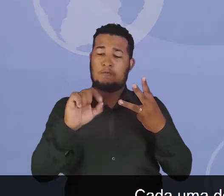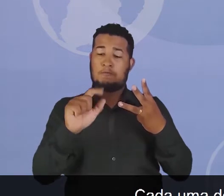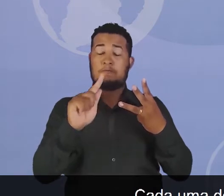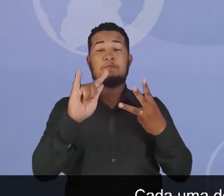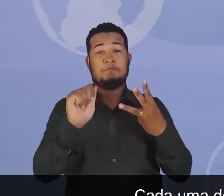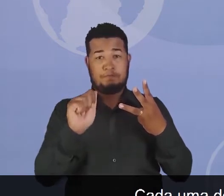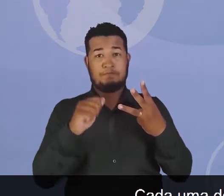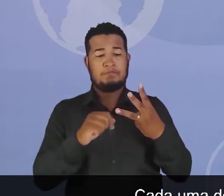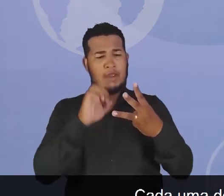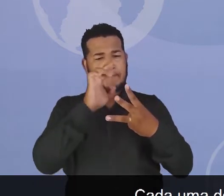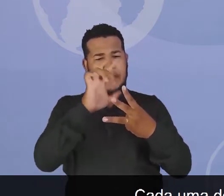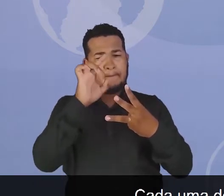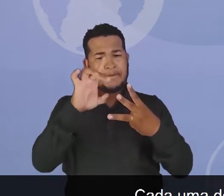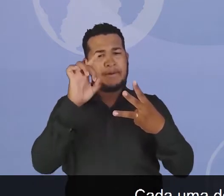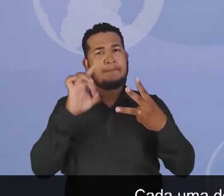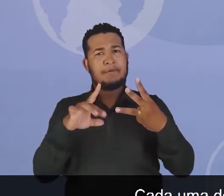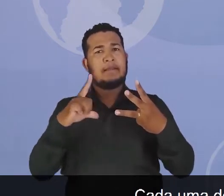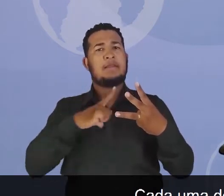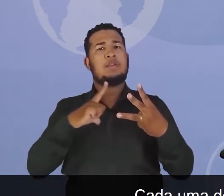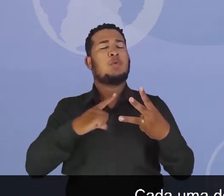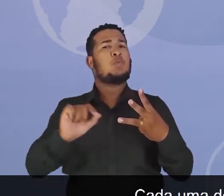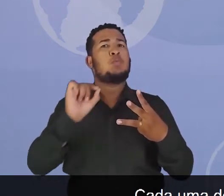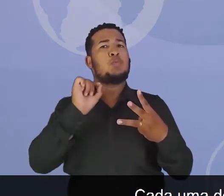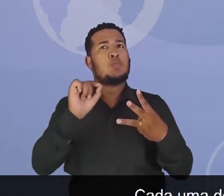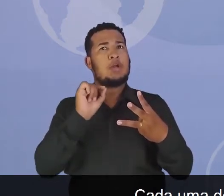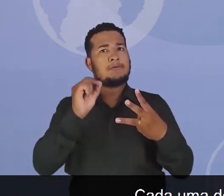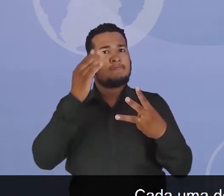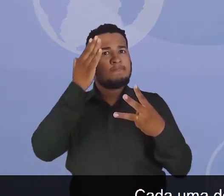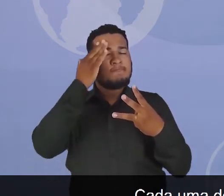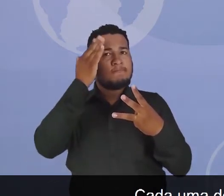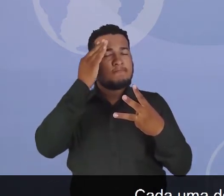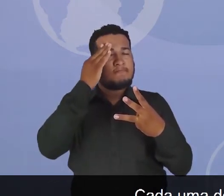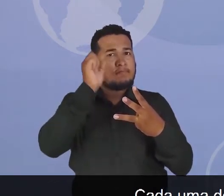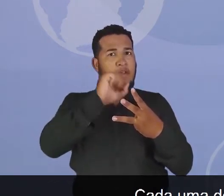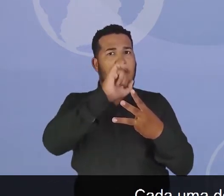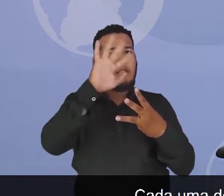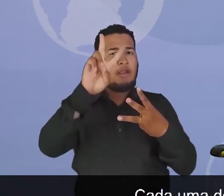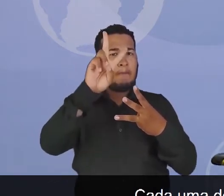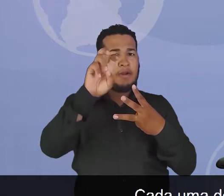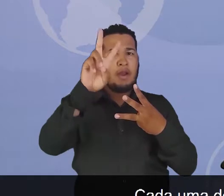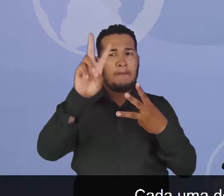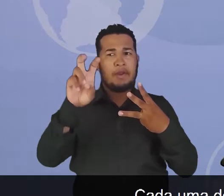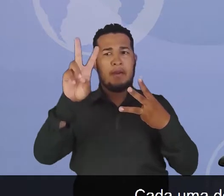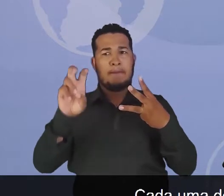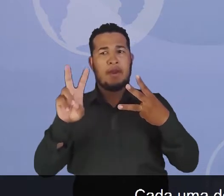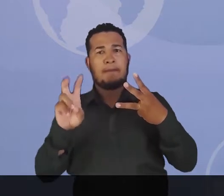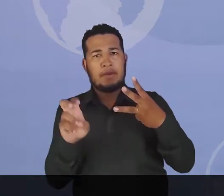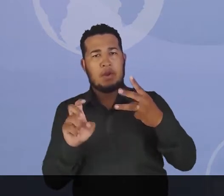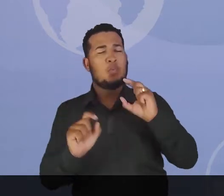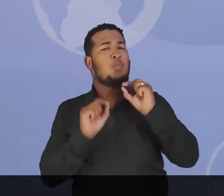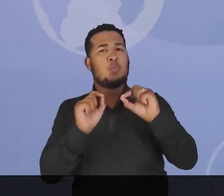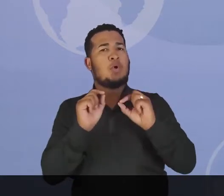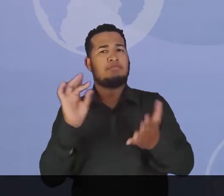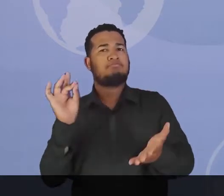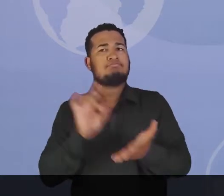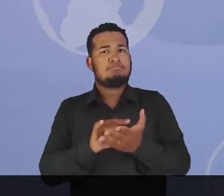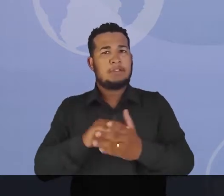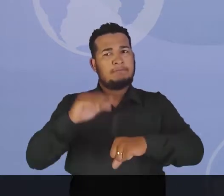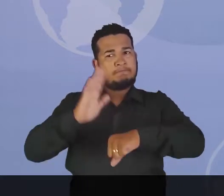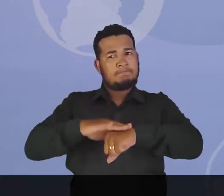uma dessas, gente, vai ter um entendimento a respeito do que consiste a